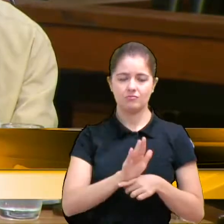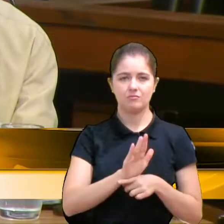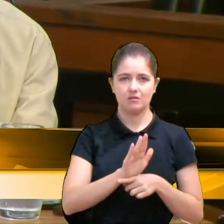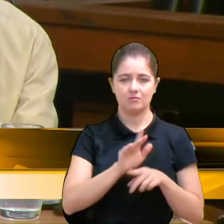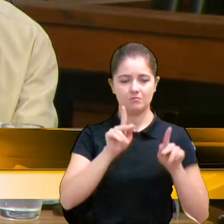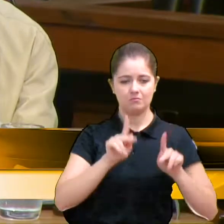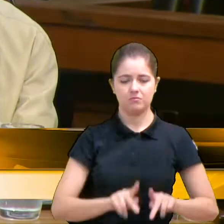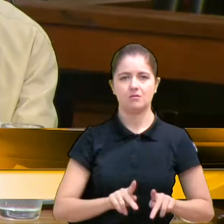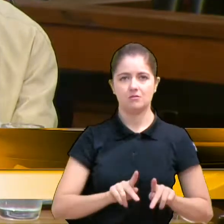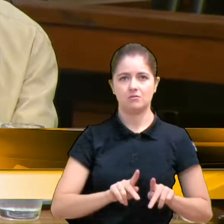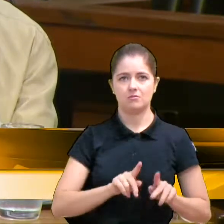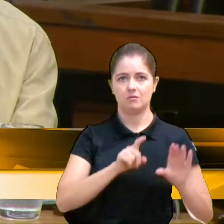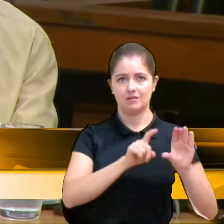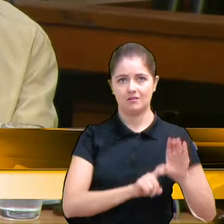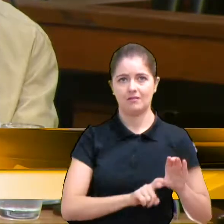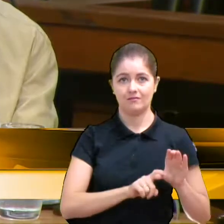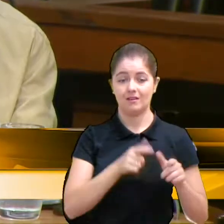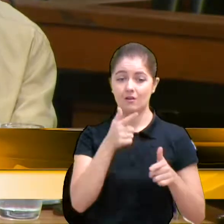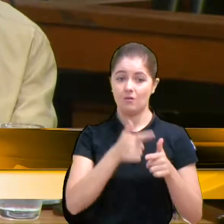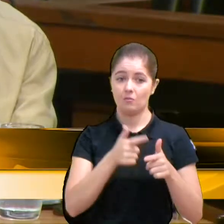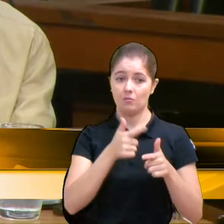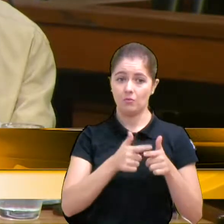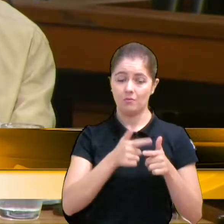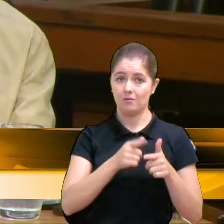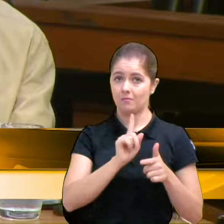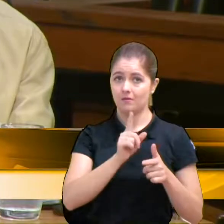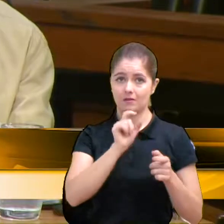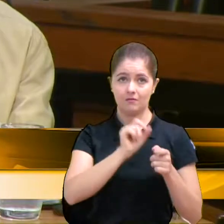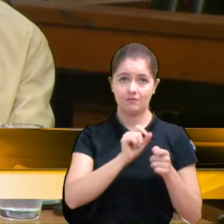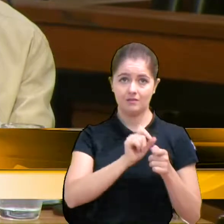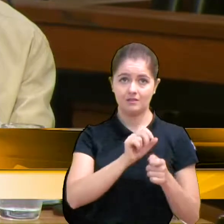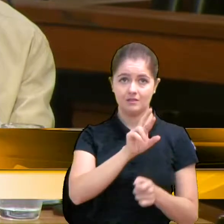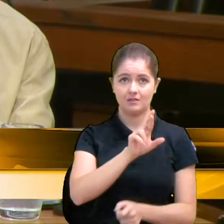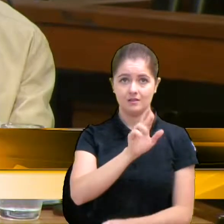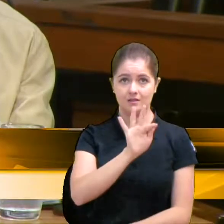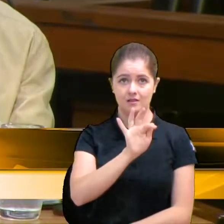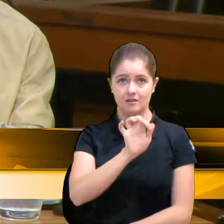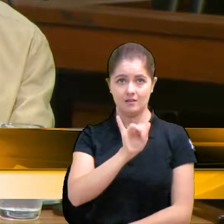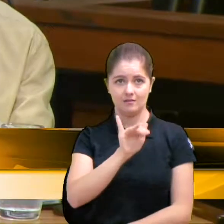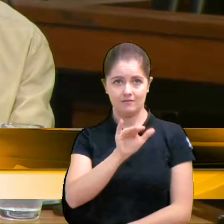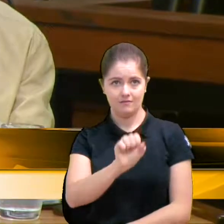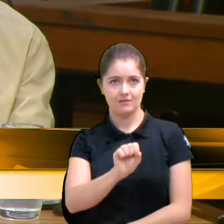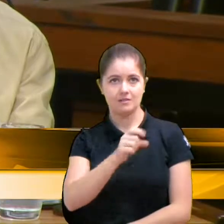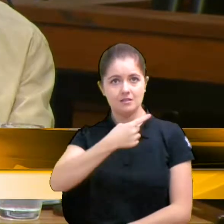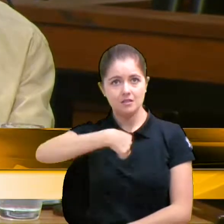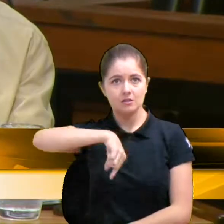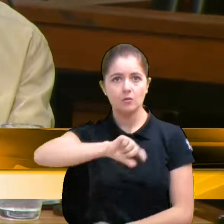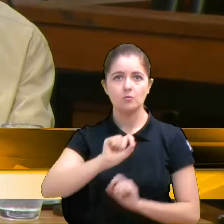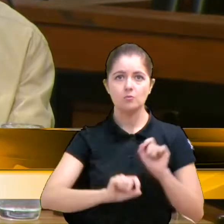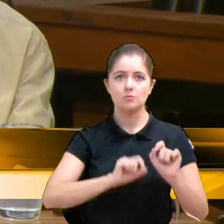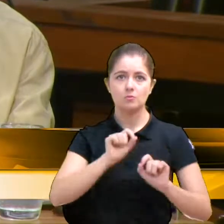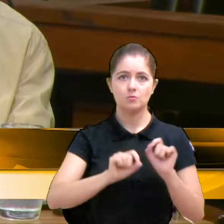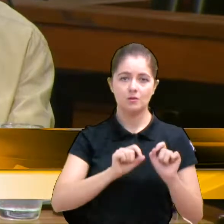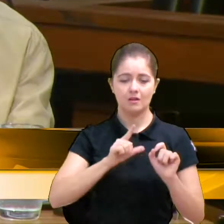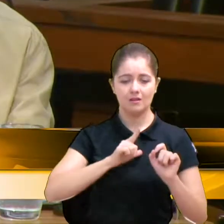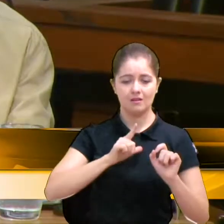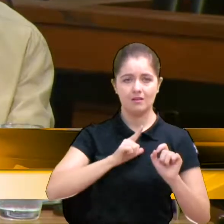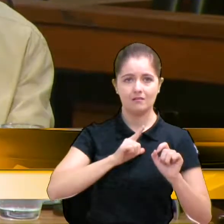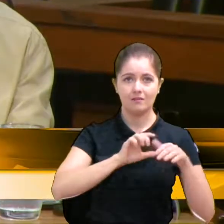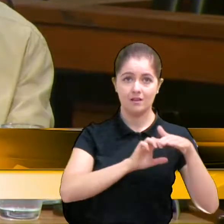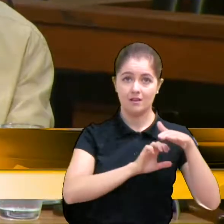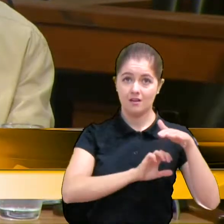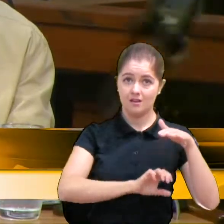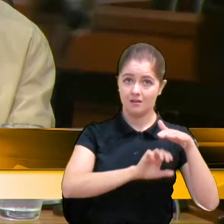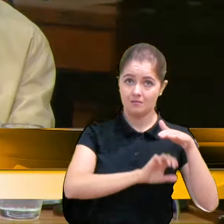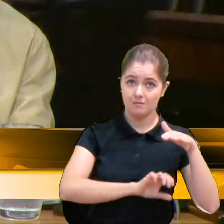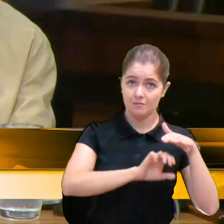devendo. O problema é que, não fazer o Refis, nós estamos inviabilizando empresas que passaram por uma crise eventual,